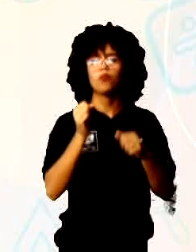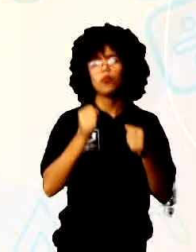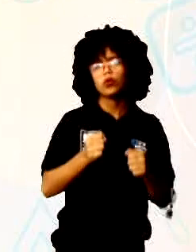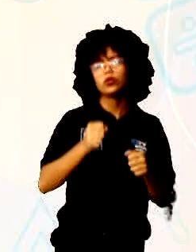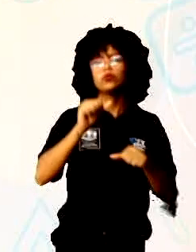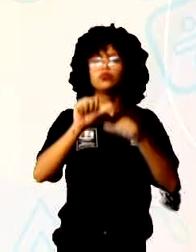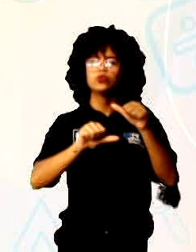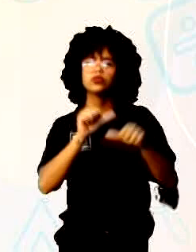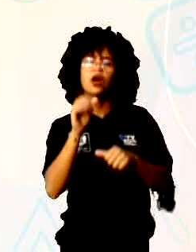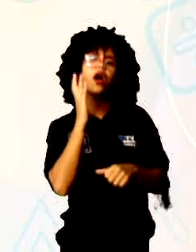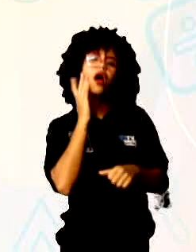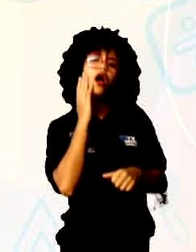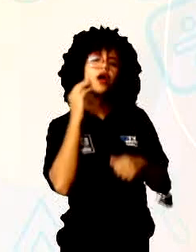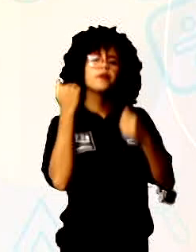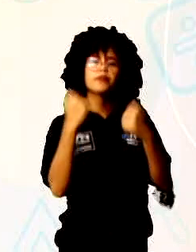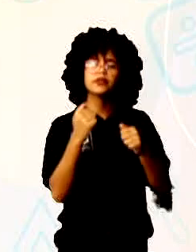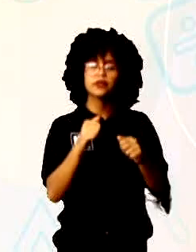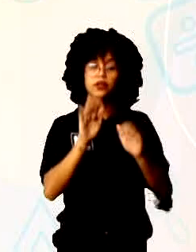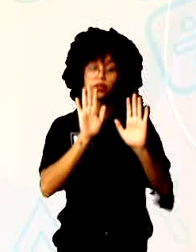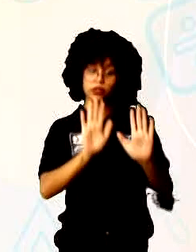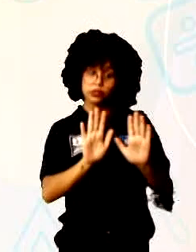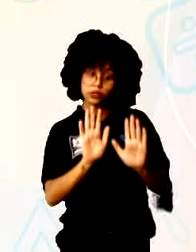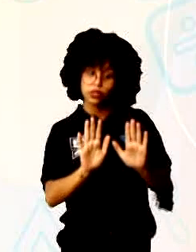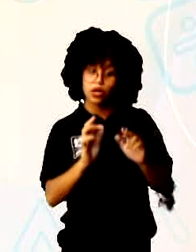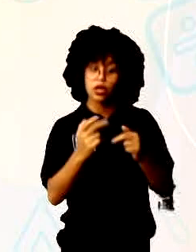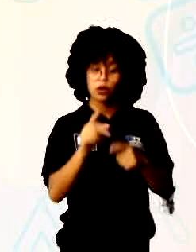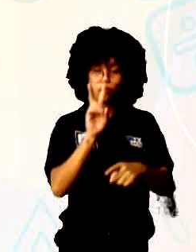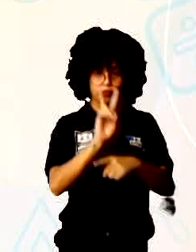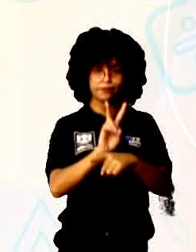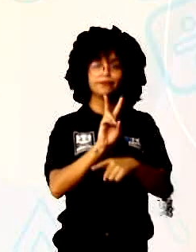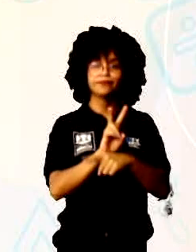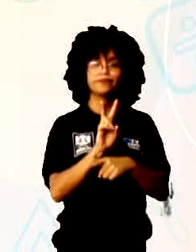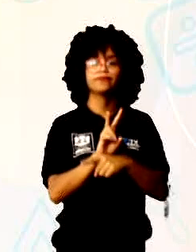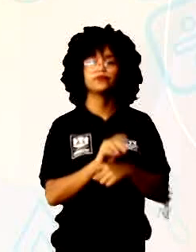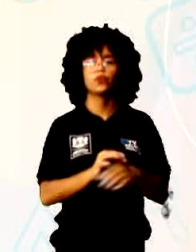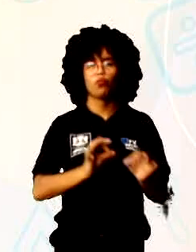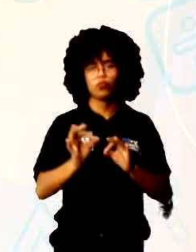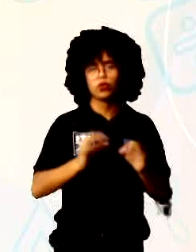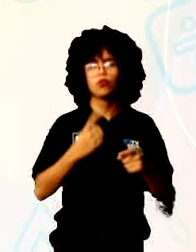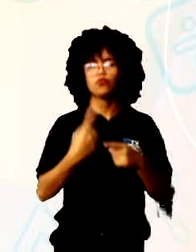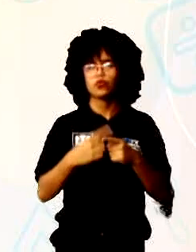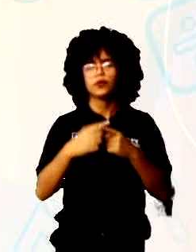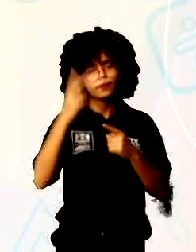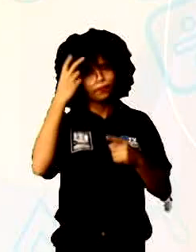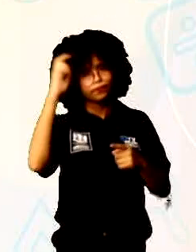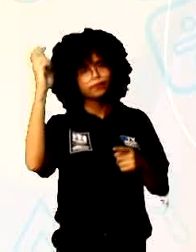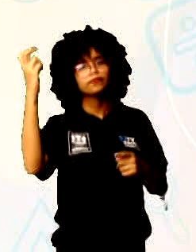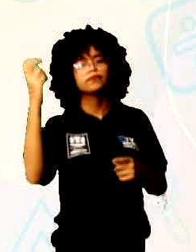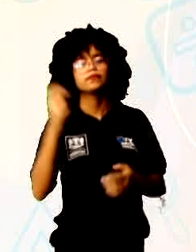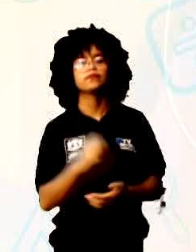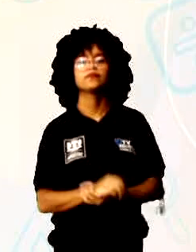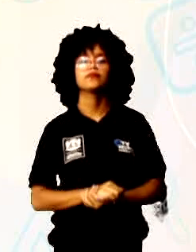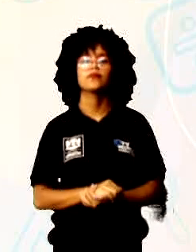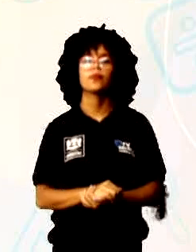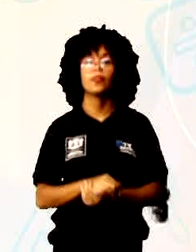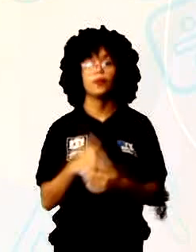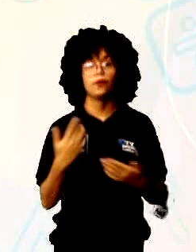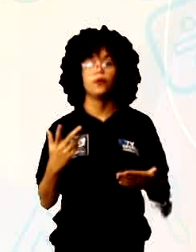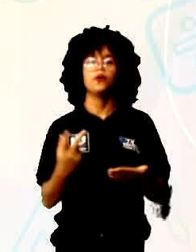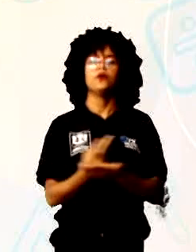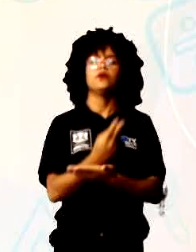cor mas tem que deixar esse mesmo formato aí pra o porquê porque é um patrimônio não é E aí